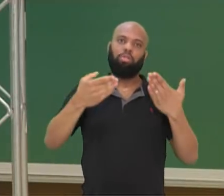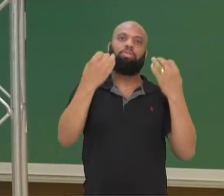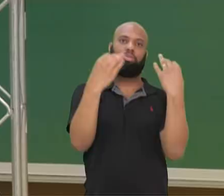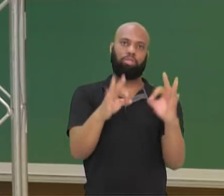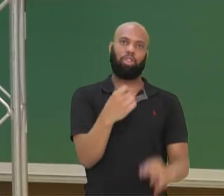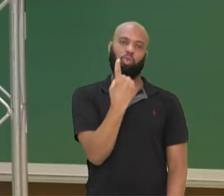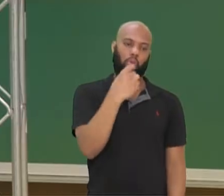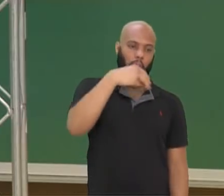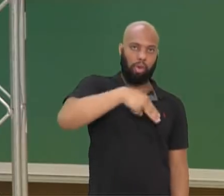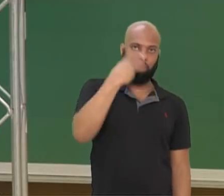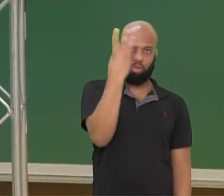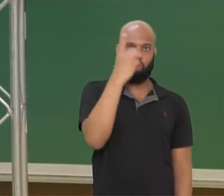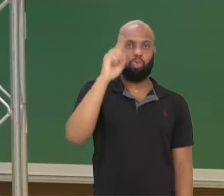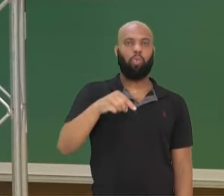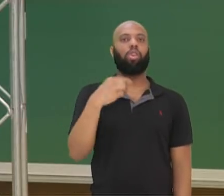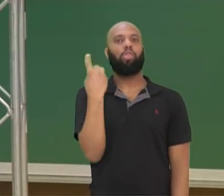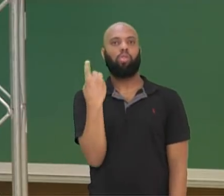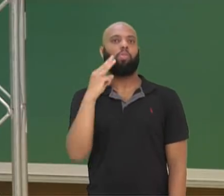de centímetros cúbicos.